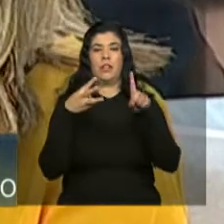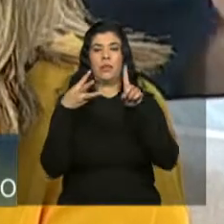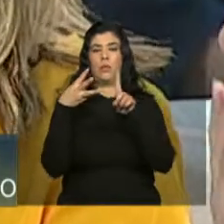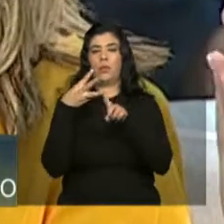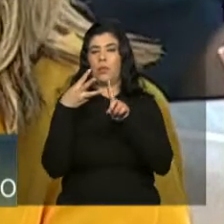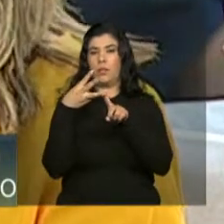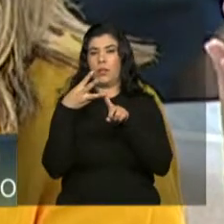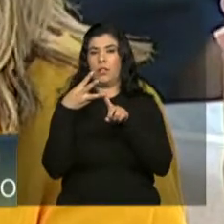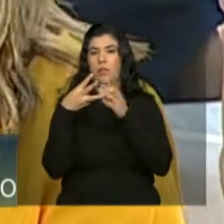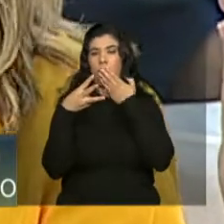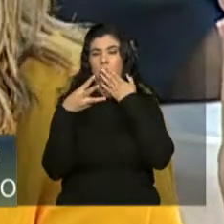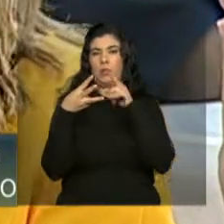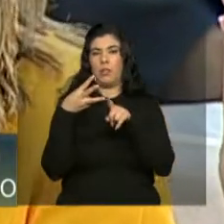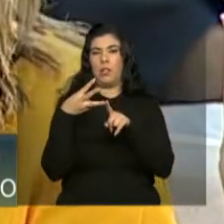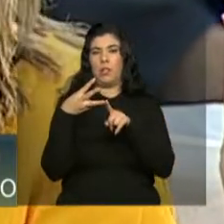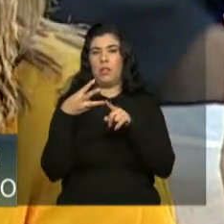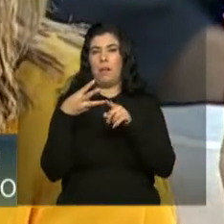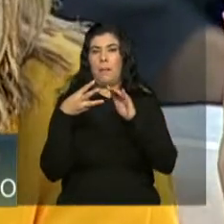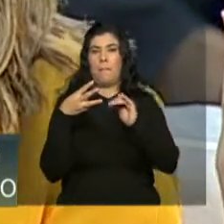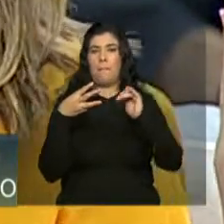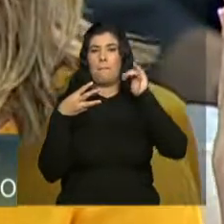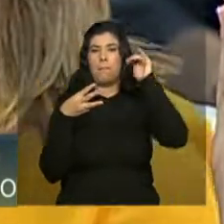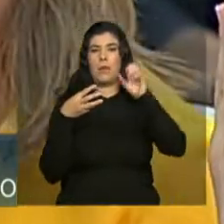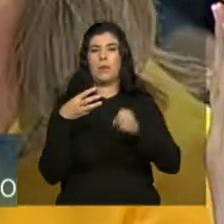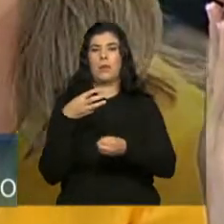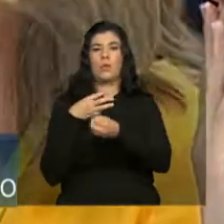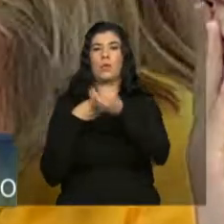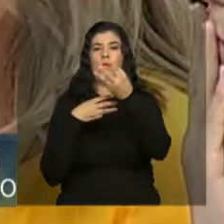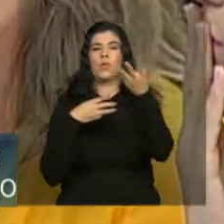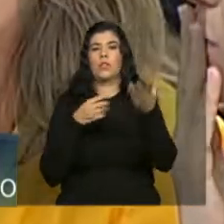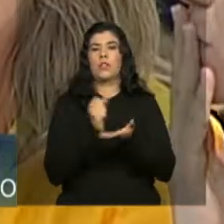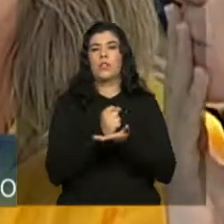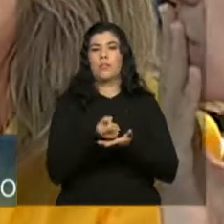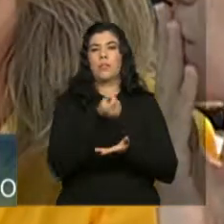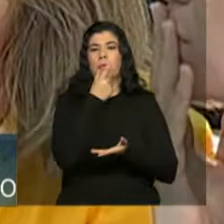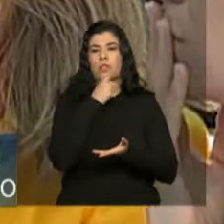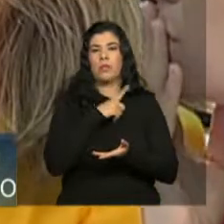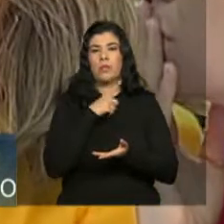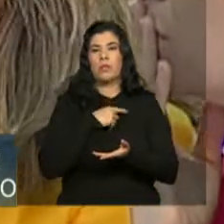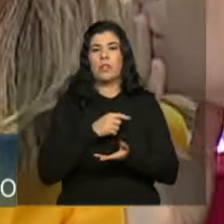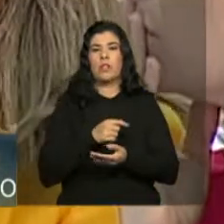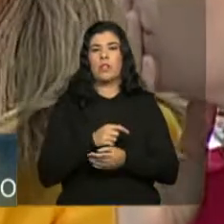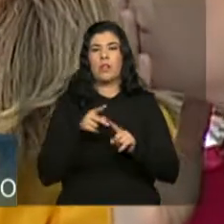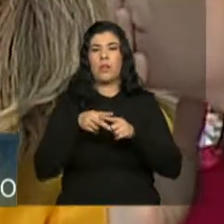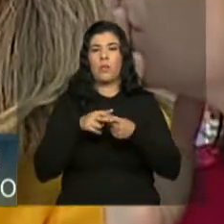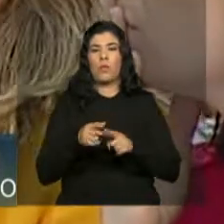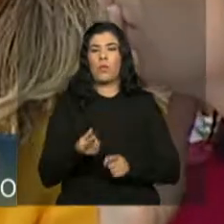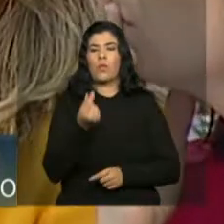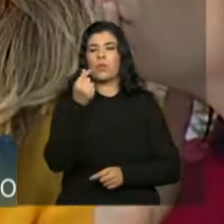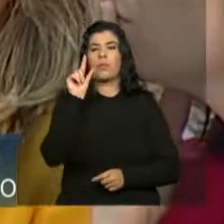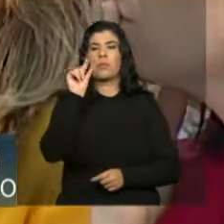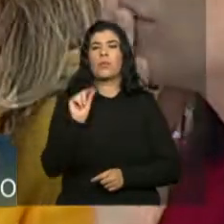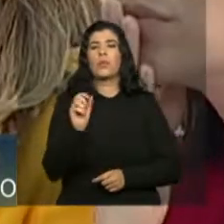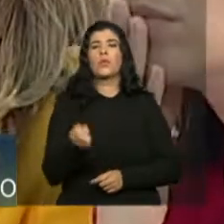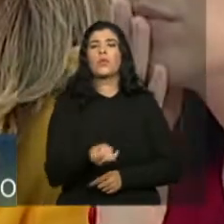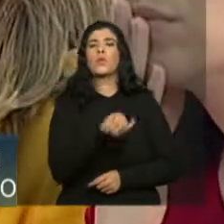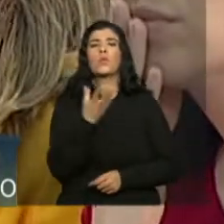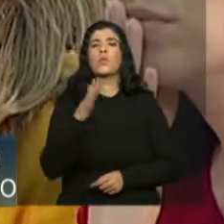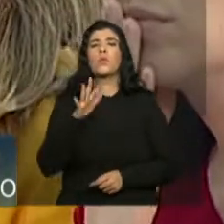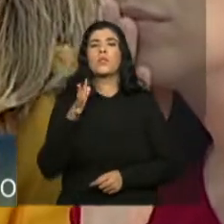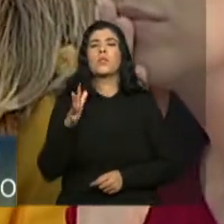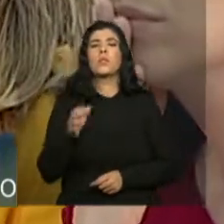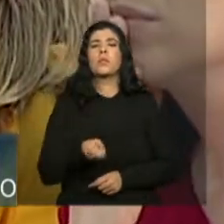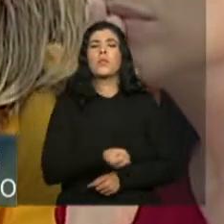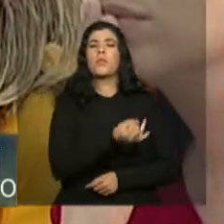3 ou maior quantidade de medicamentos vai receber Ali vai ter o reajuste menor né quanto os medicamentos a gente está falando de